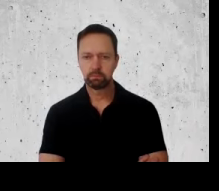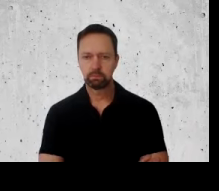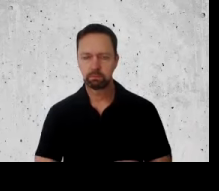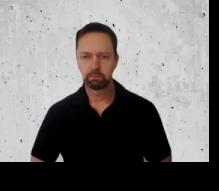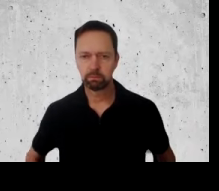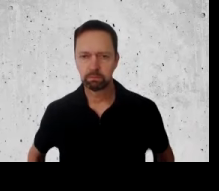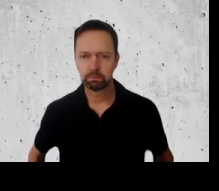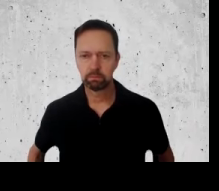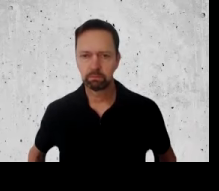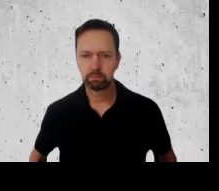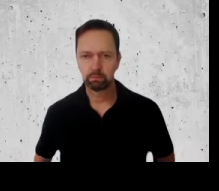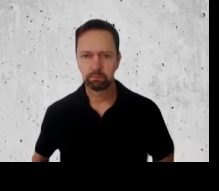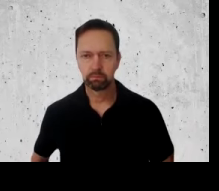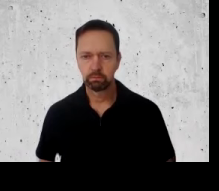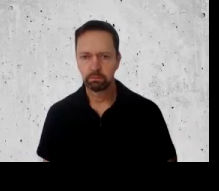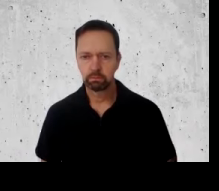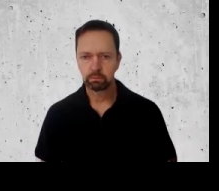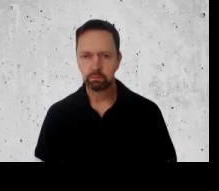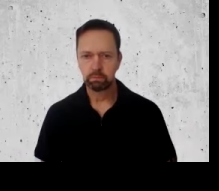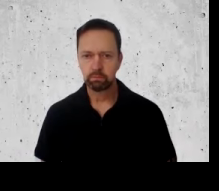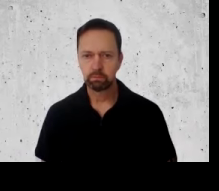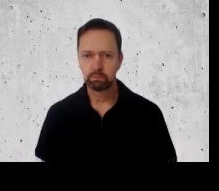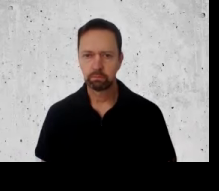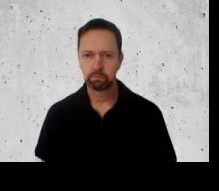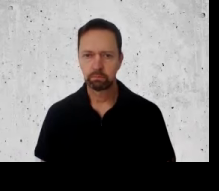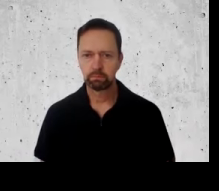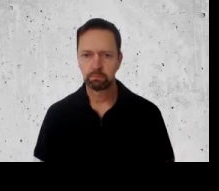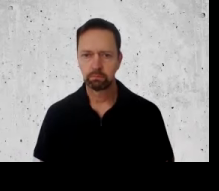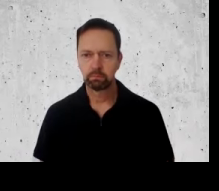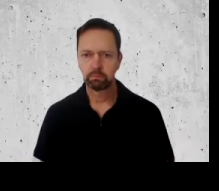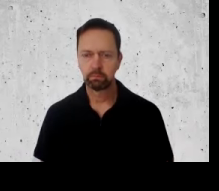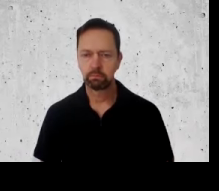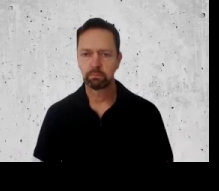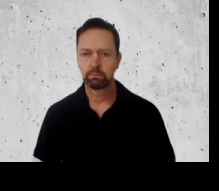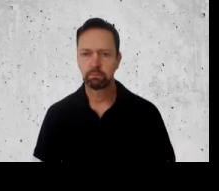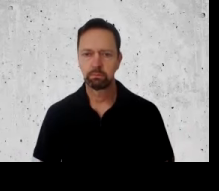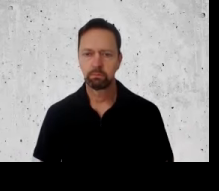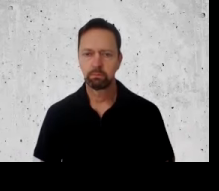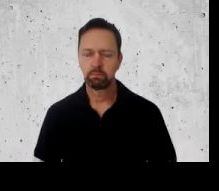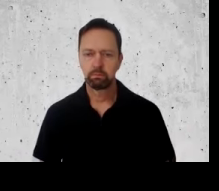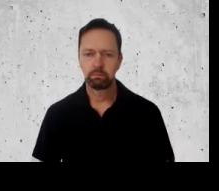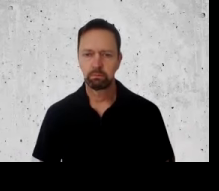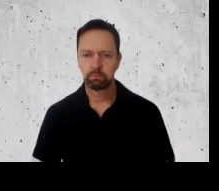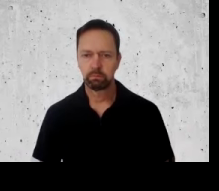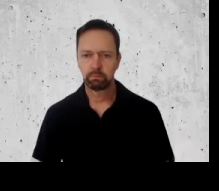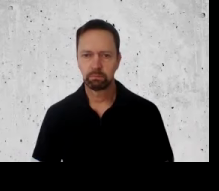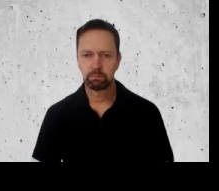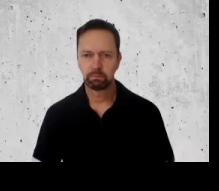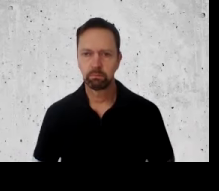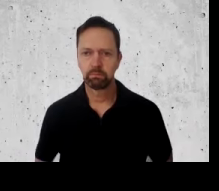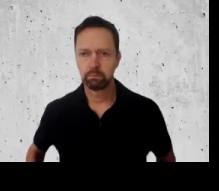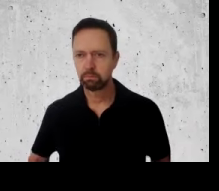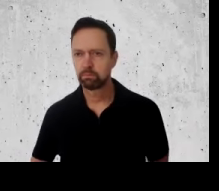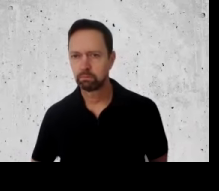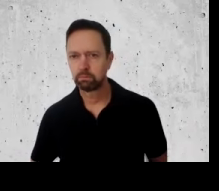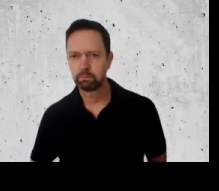entrei, aliás, 19, né, entrando como aluno regular em 2020, no doutorado em economia na linha de meio ambiente,